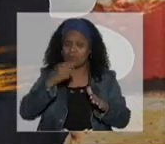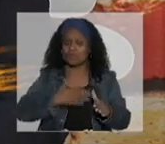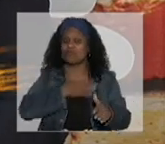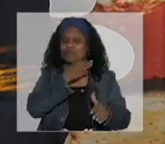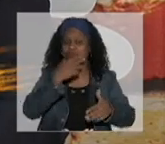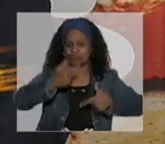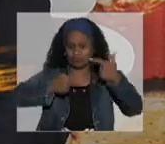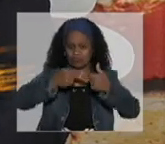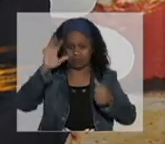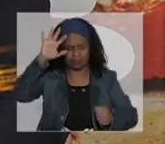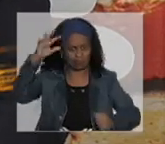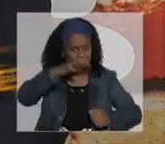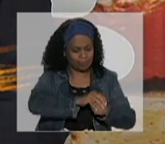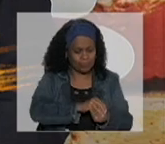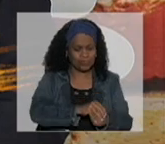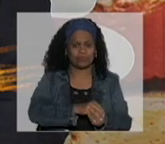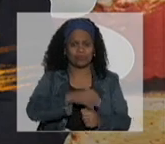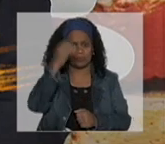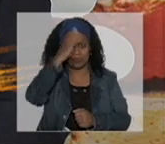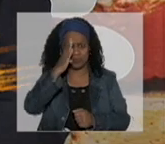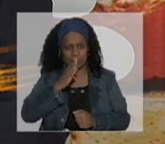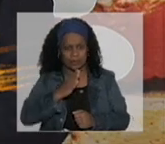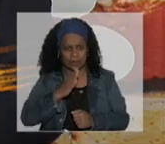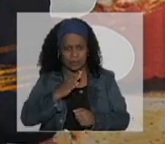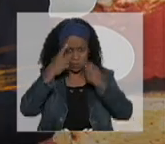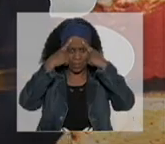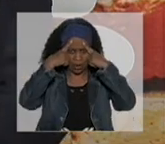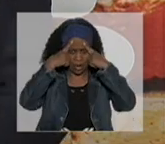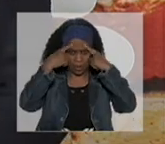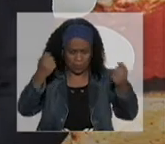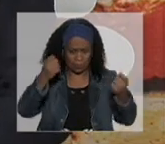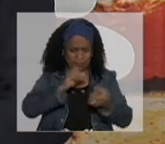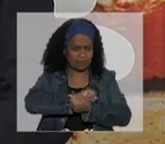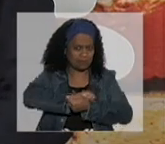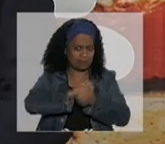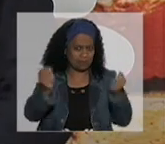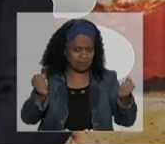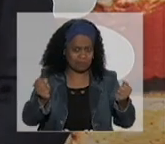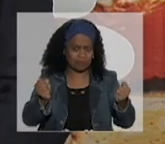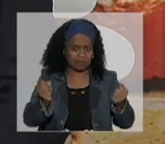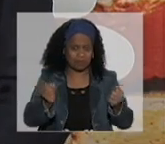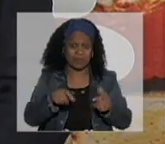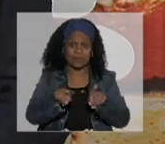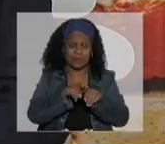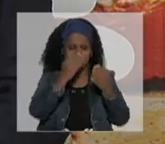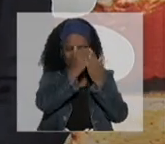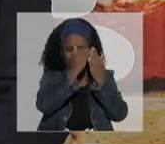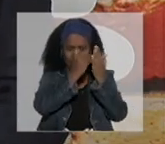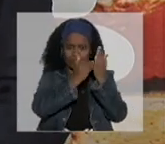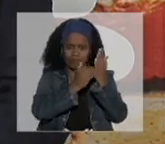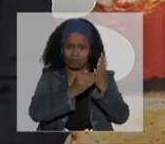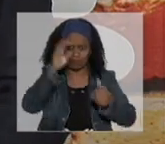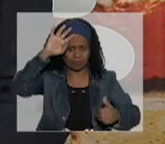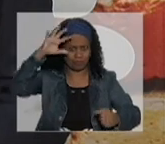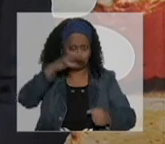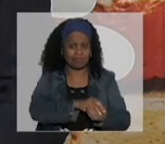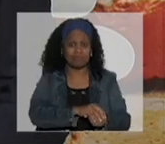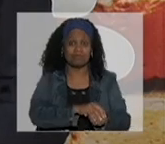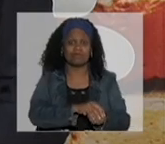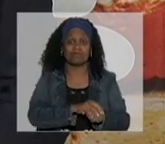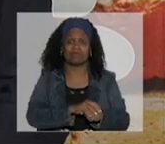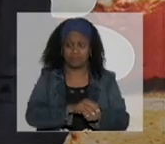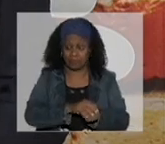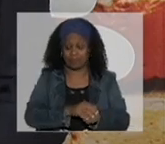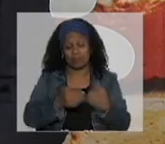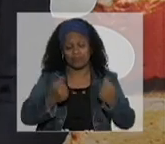é a crise política, o golpe de Estado que está em curso no Brasil, uma violenta ruptura democrática. E essa agenda do golpe que está em